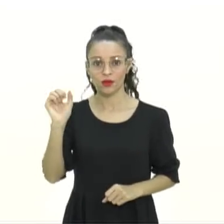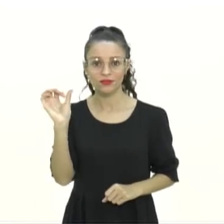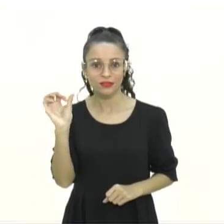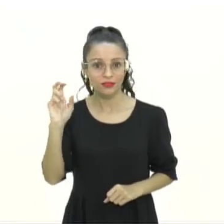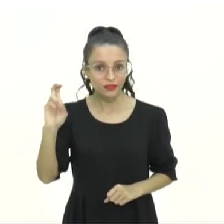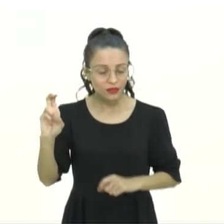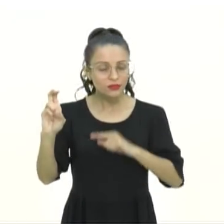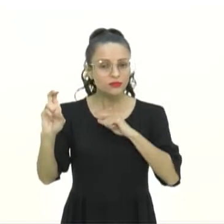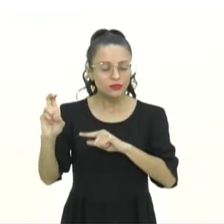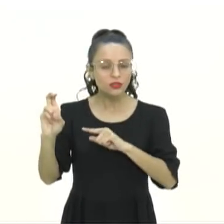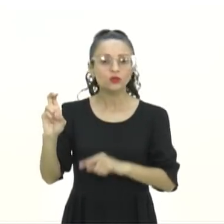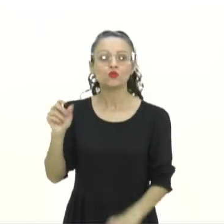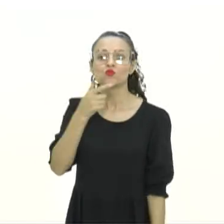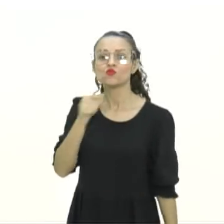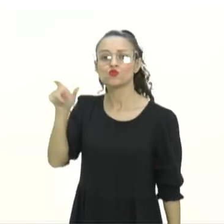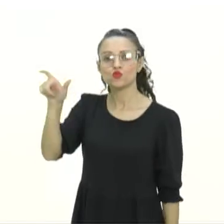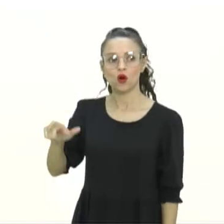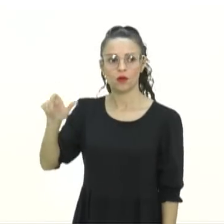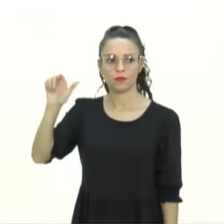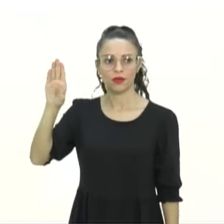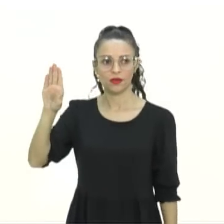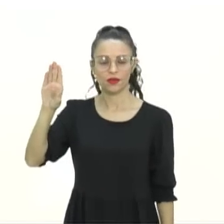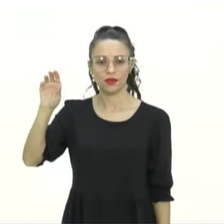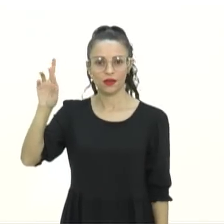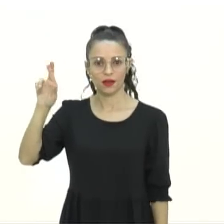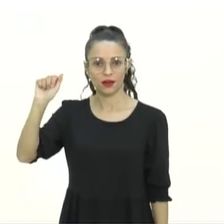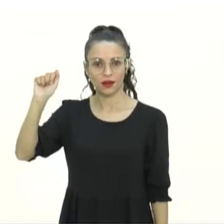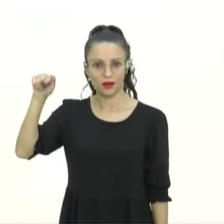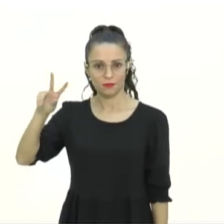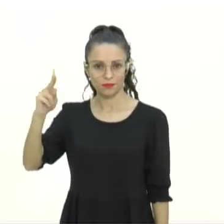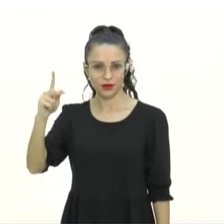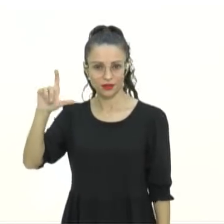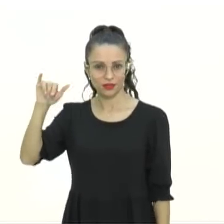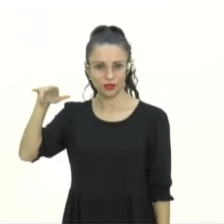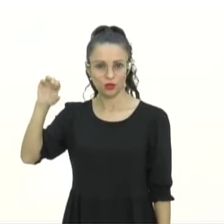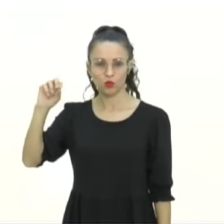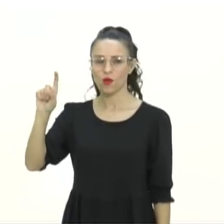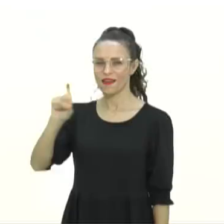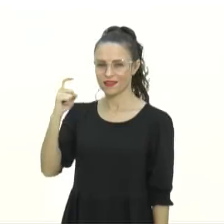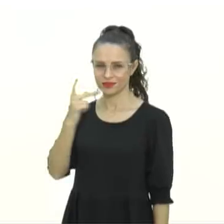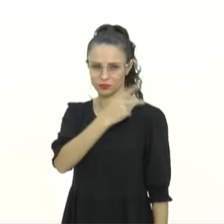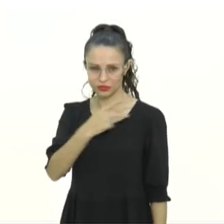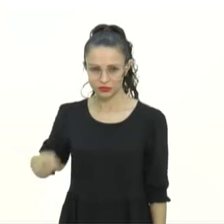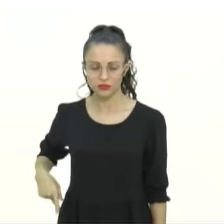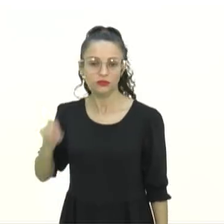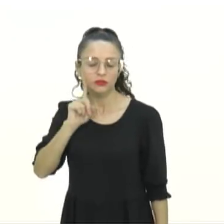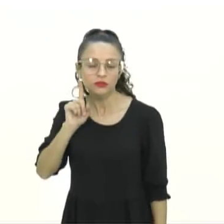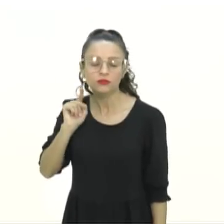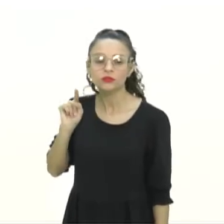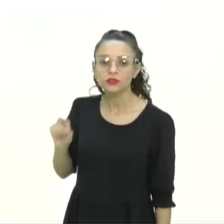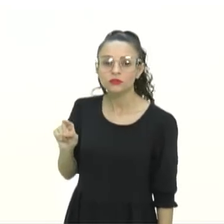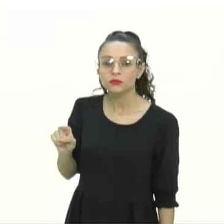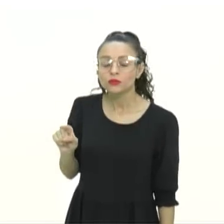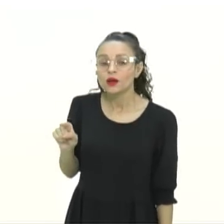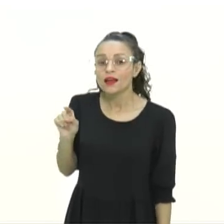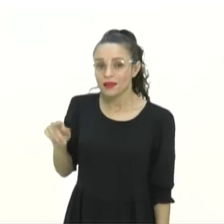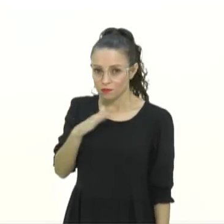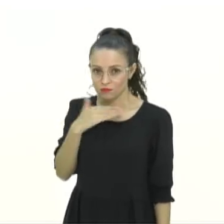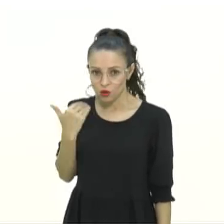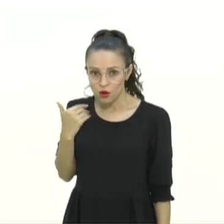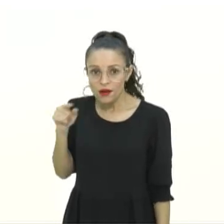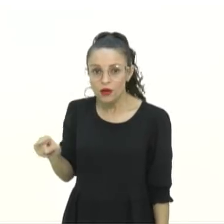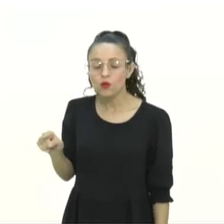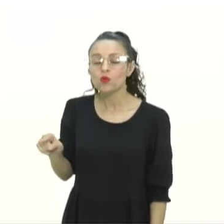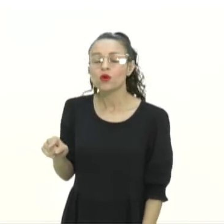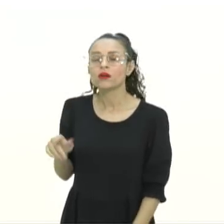1865, a morte de Abraham Lincoln, que era presidente dos Estados Unidos, demorou 13 dias